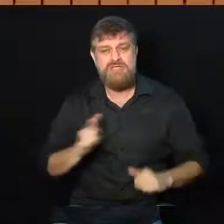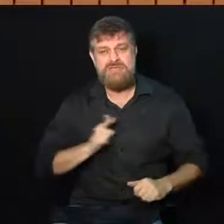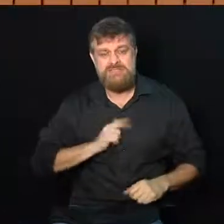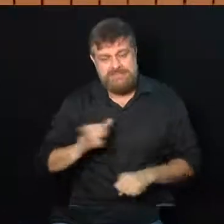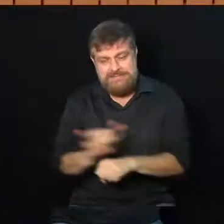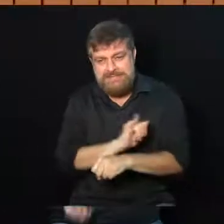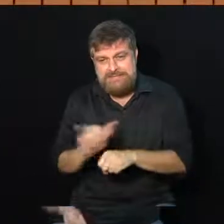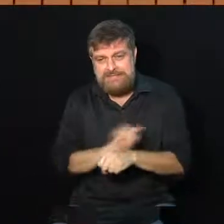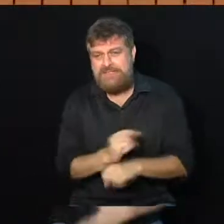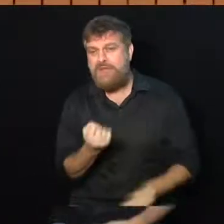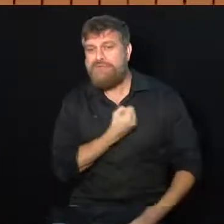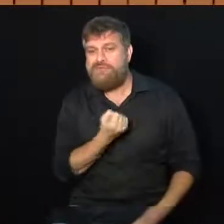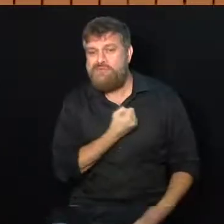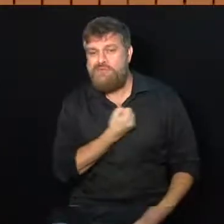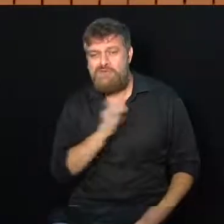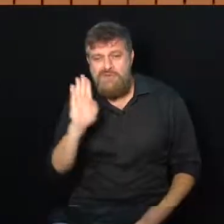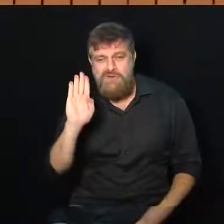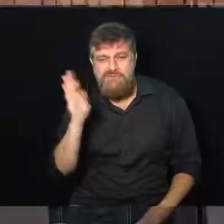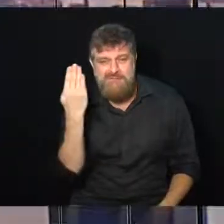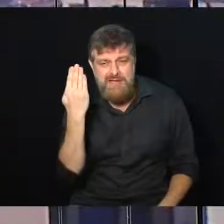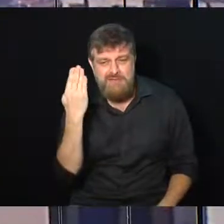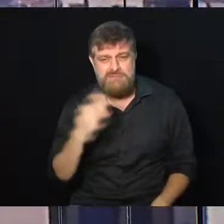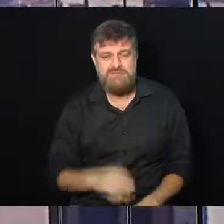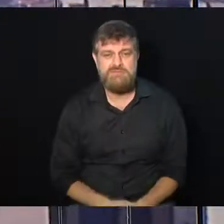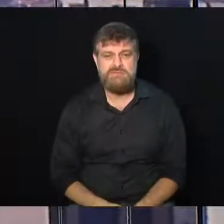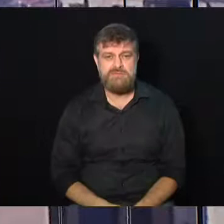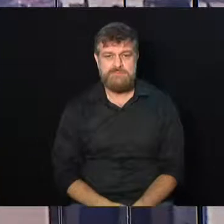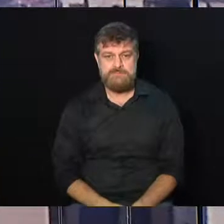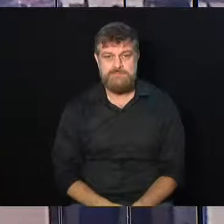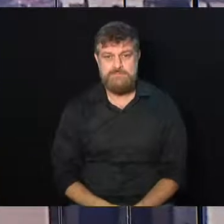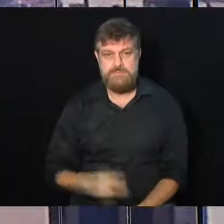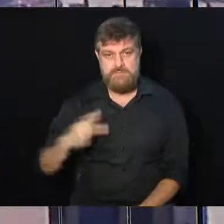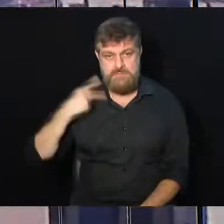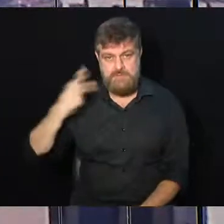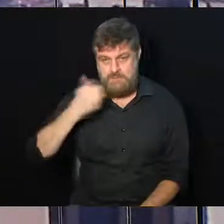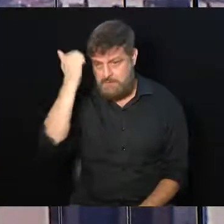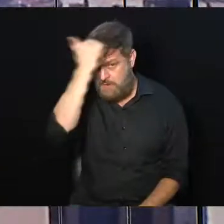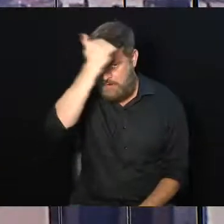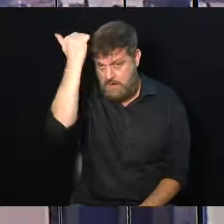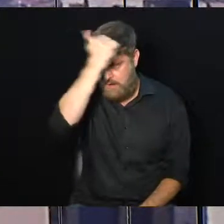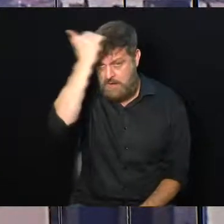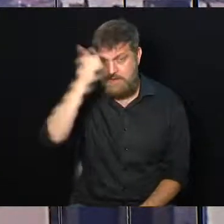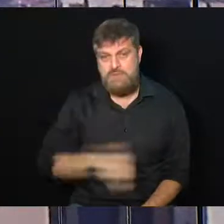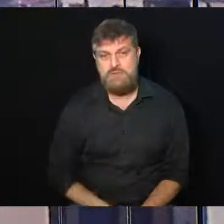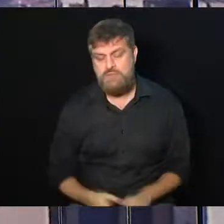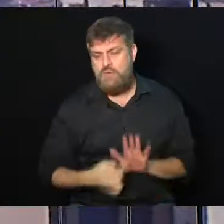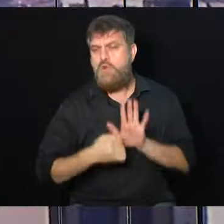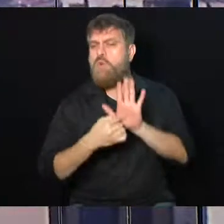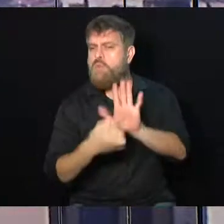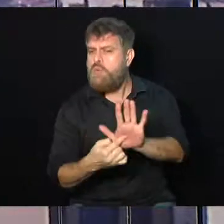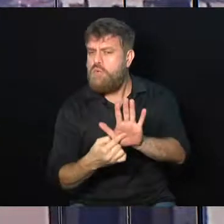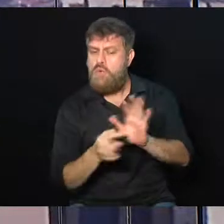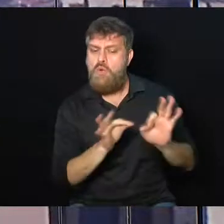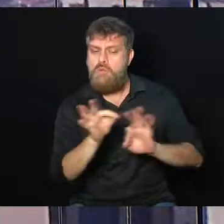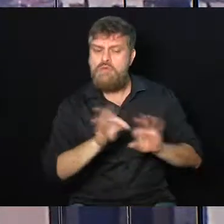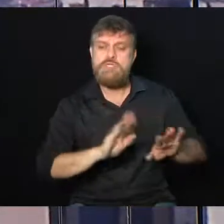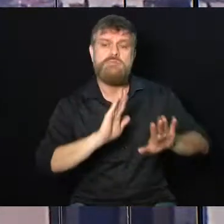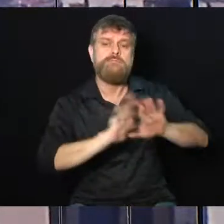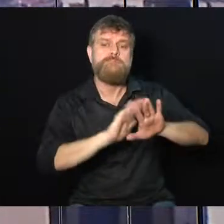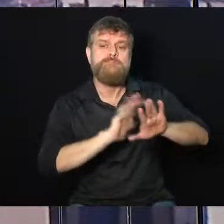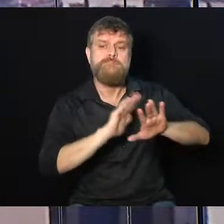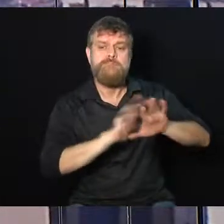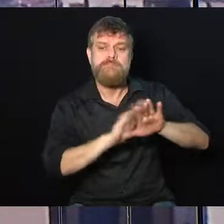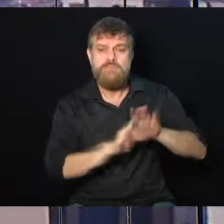de dados falsificados. O vereador Ailton da Farmácia apresentou um projeto de lei